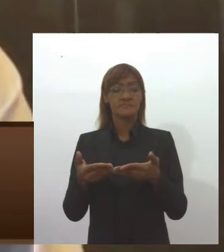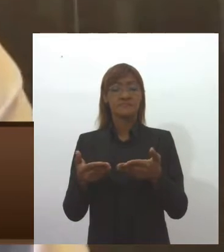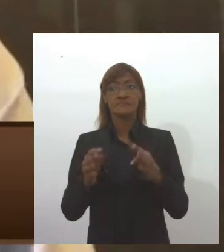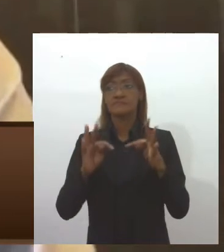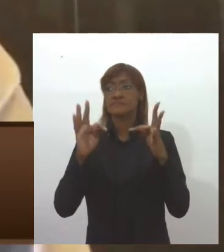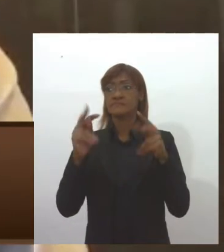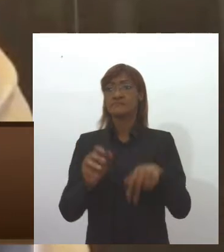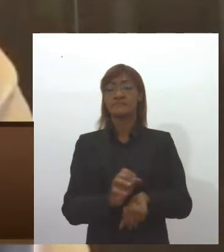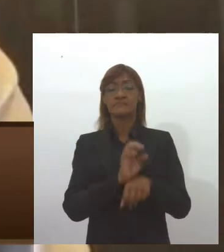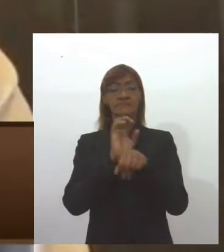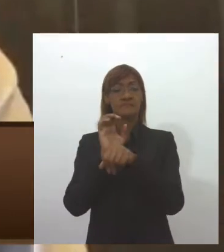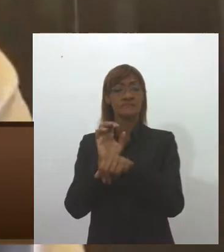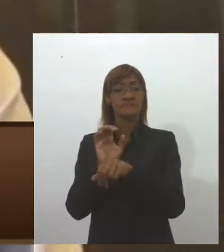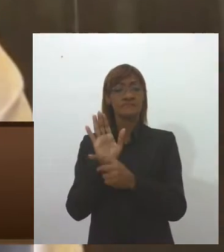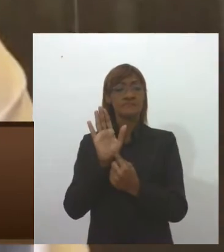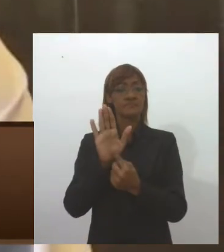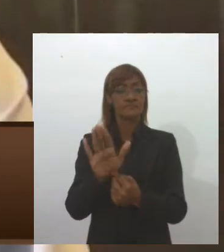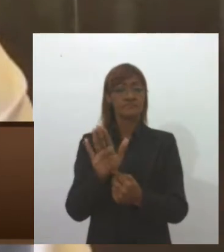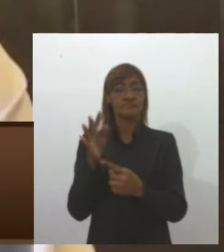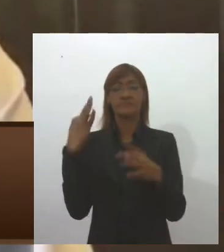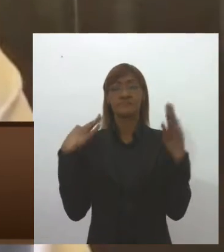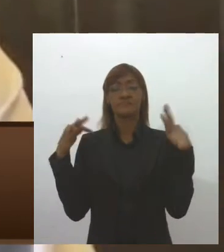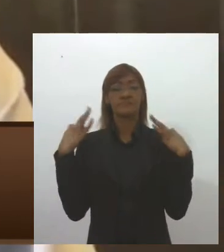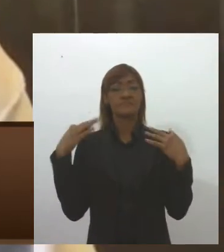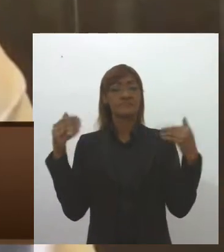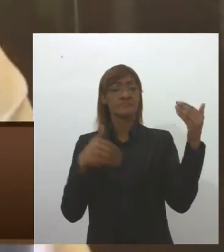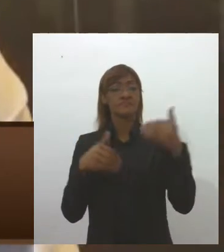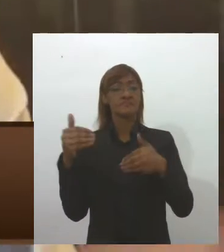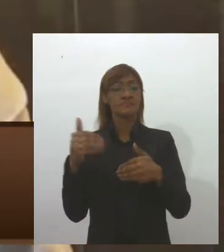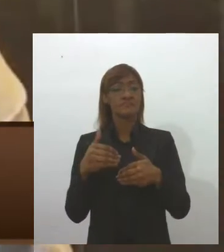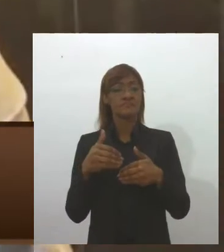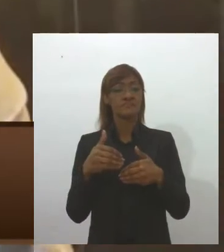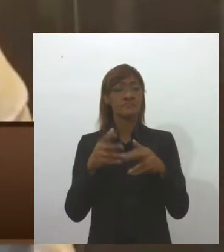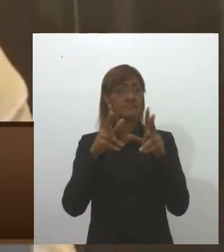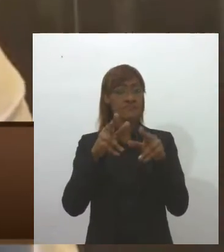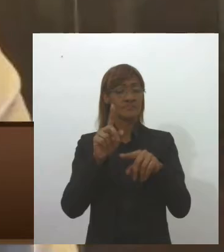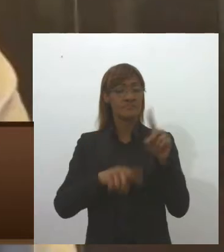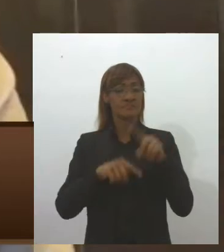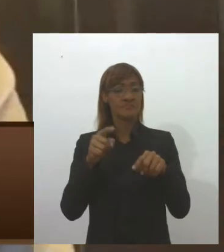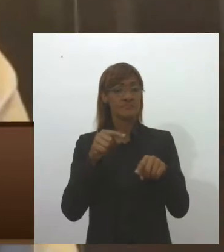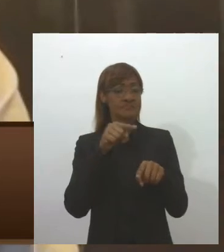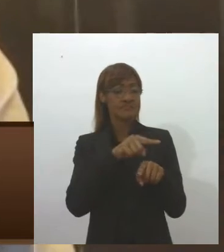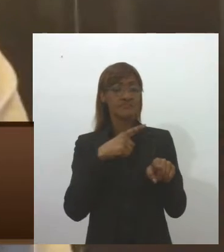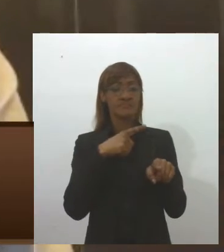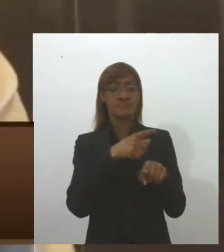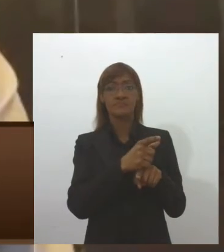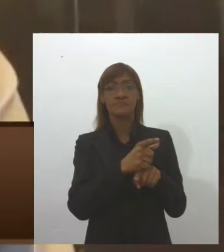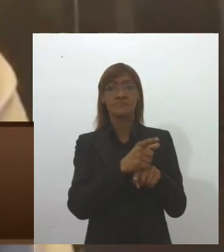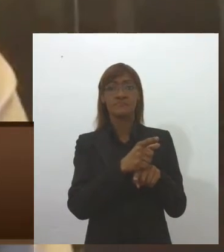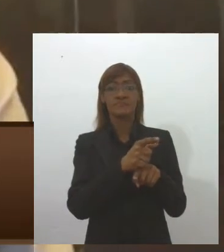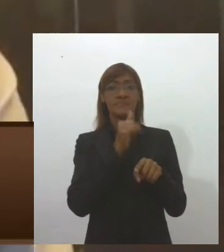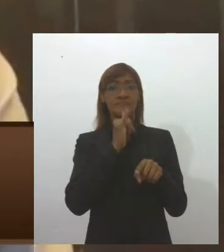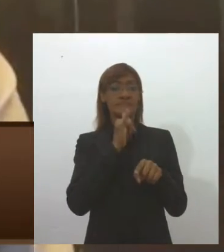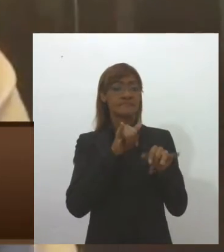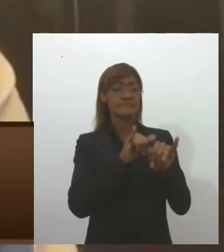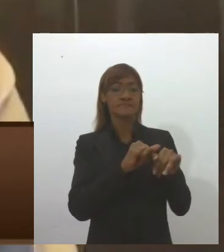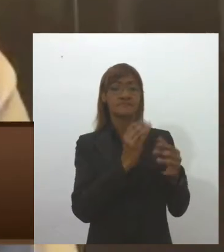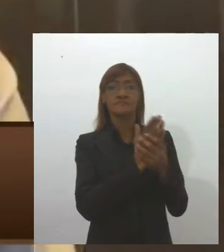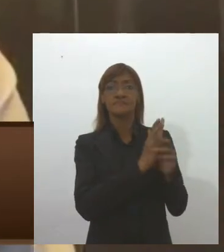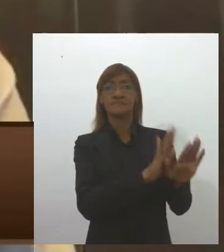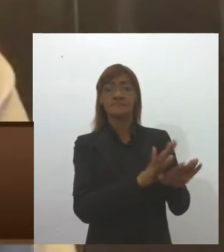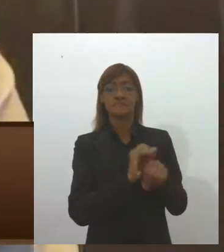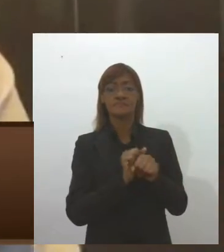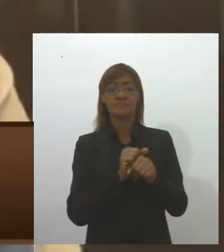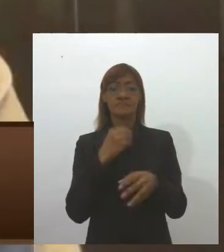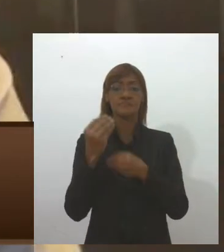isso, é o que traz o turista para cá. É como você ter um produto e seu produto não está na prateleira do supermercado. Como é que você vai vender esse produto? Como é que as